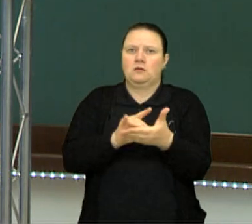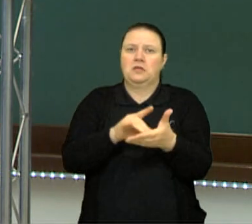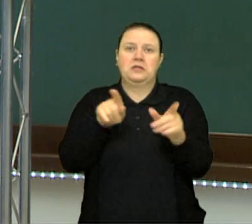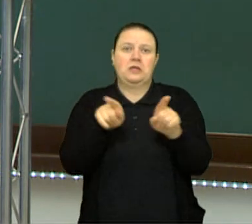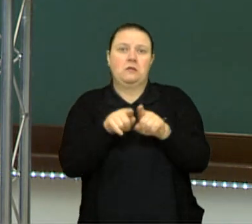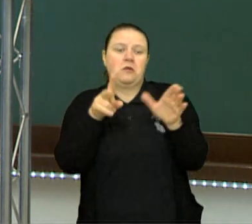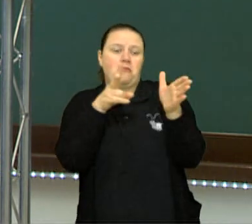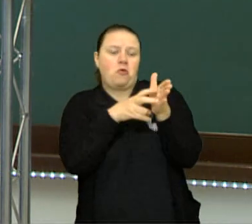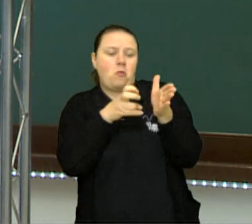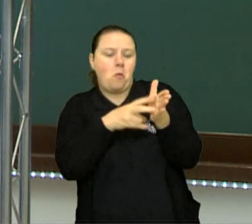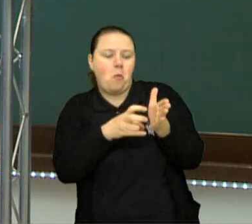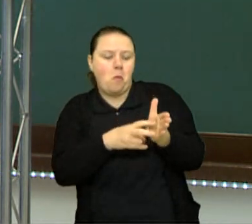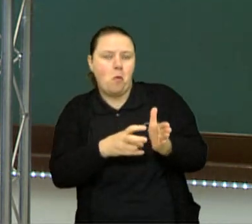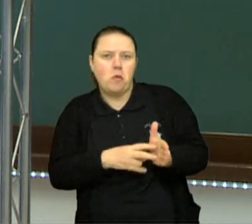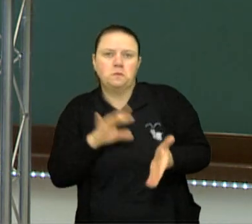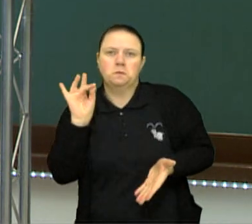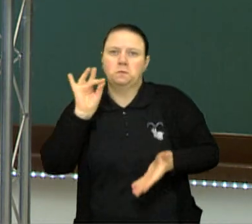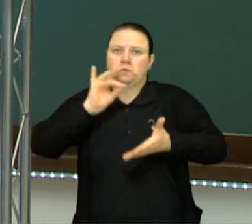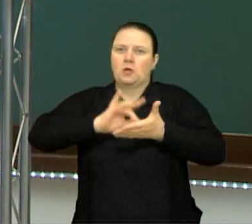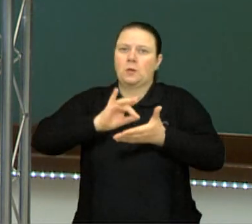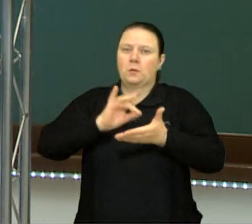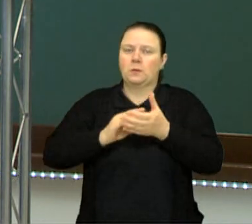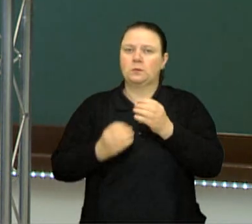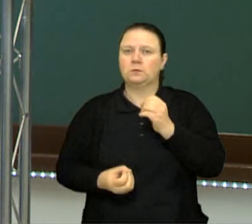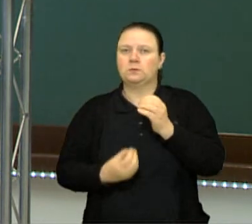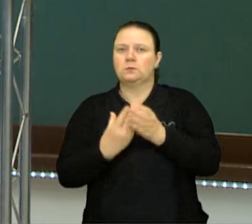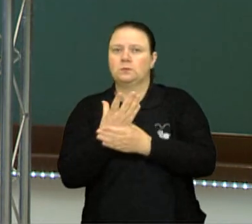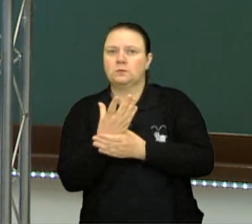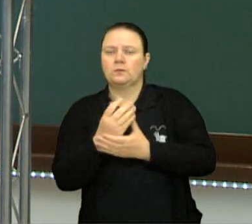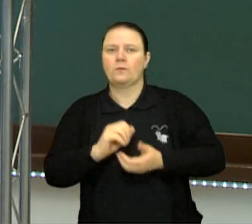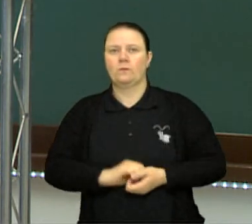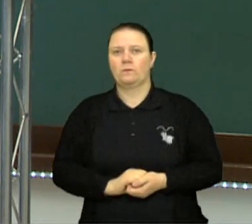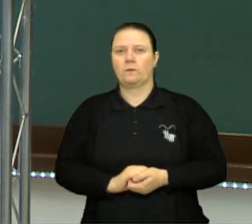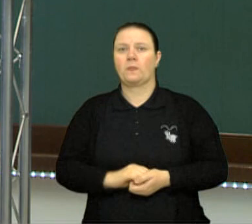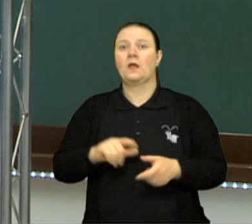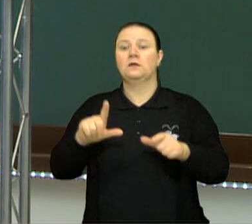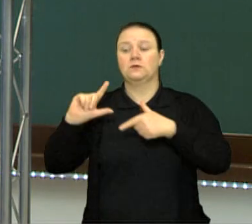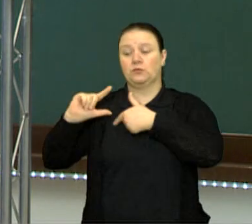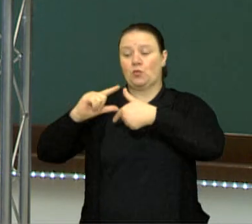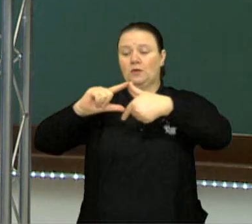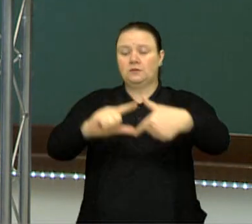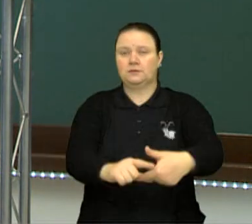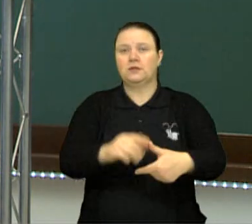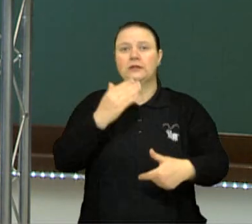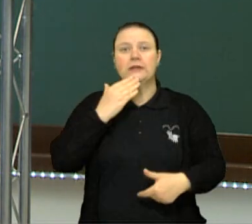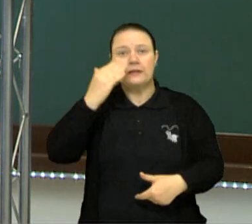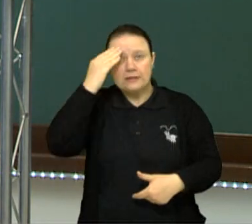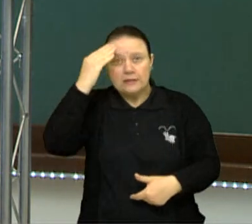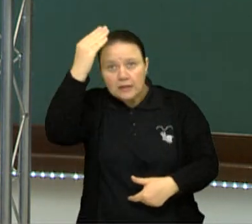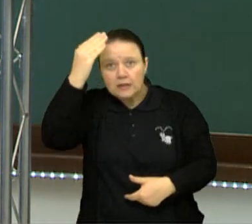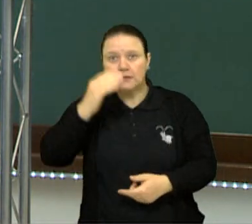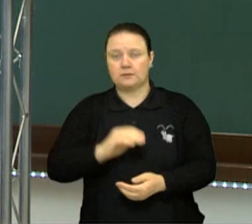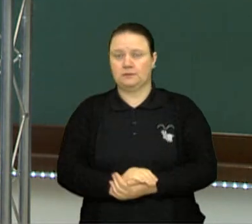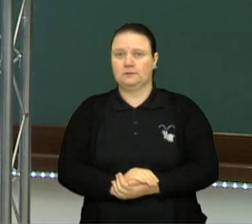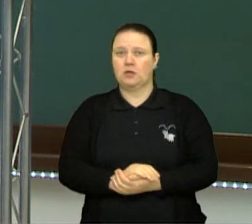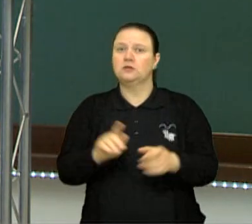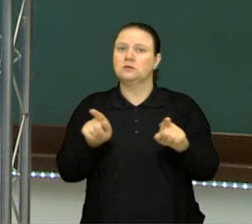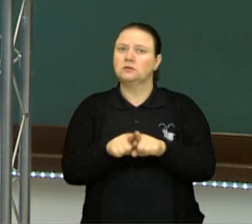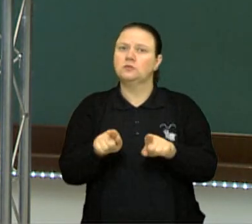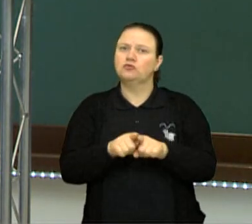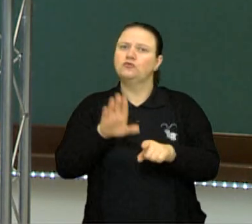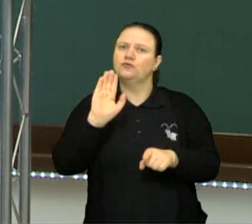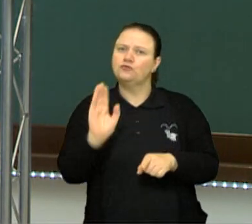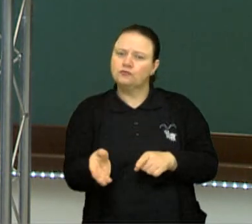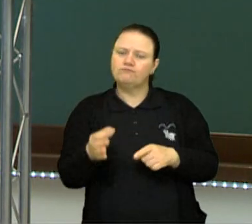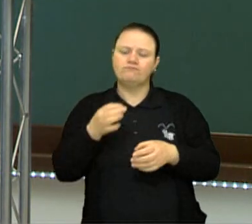também específico e que tem uma origem na tradição árabe, dentro daquela questão já comentada em